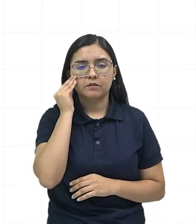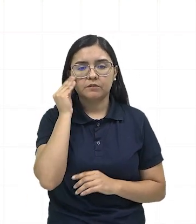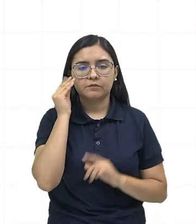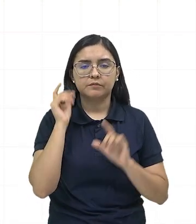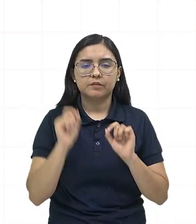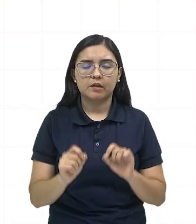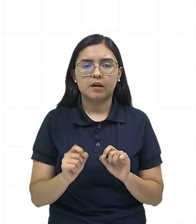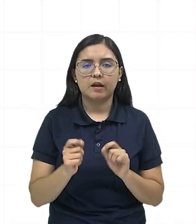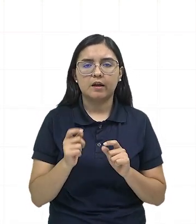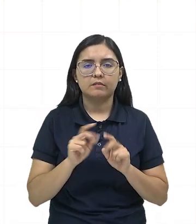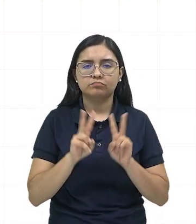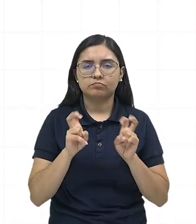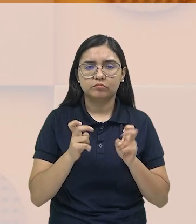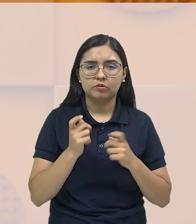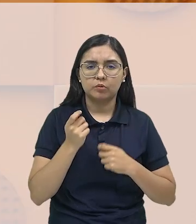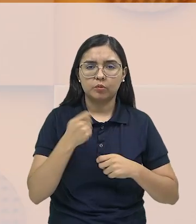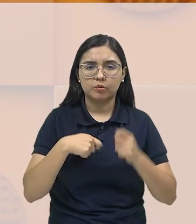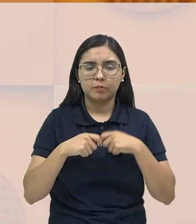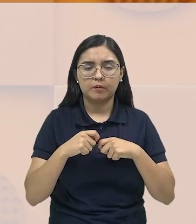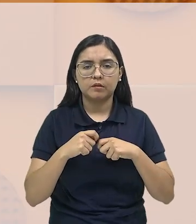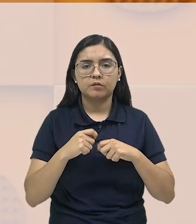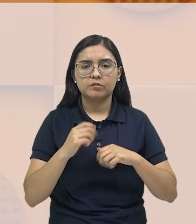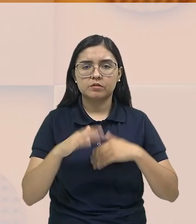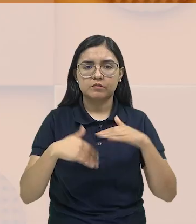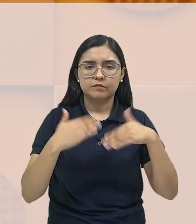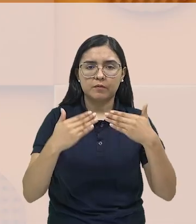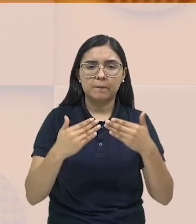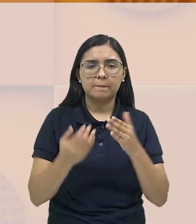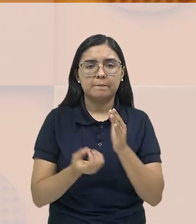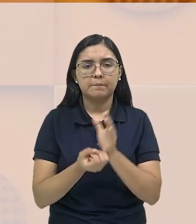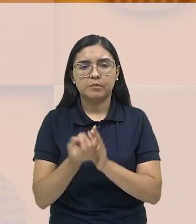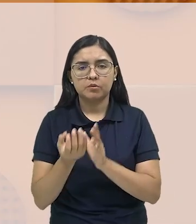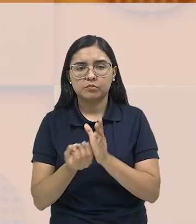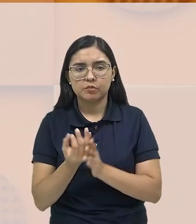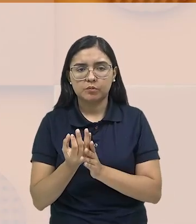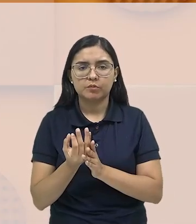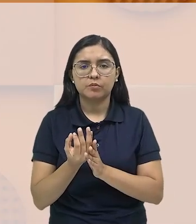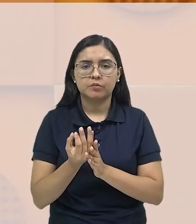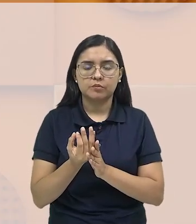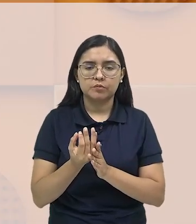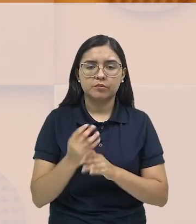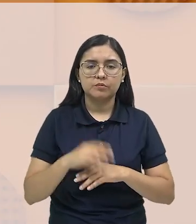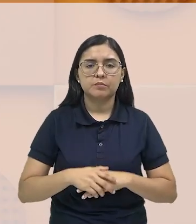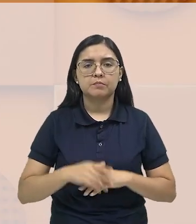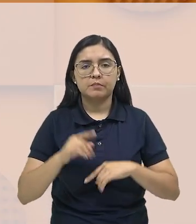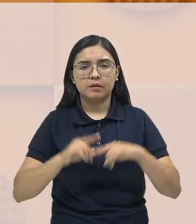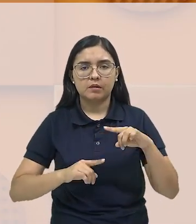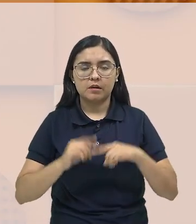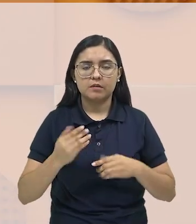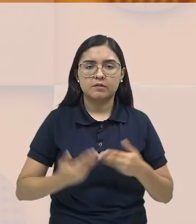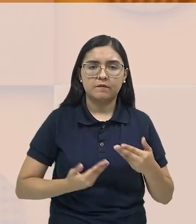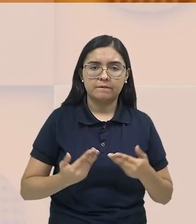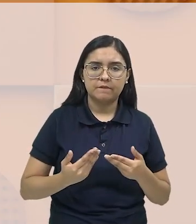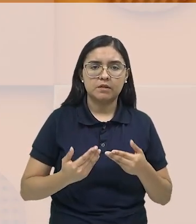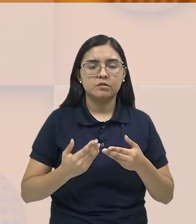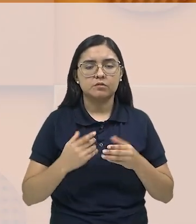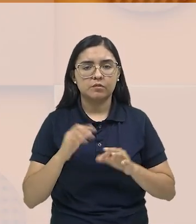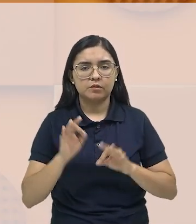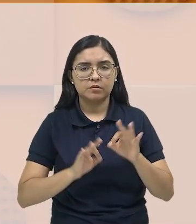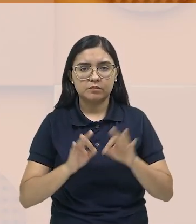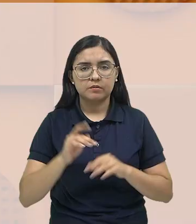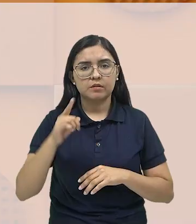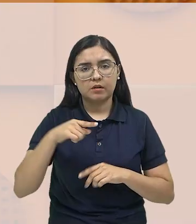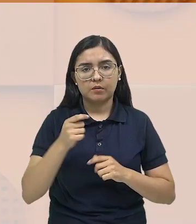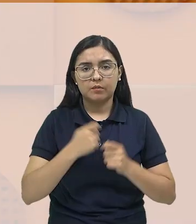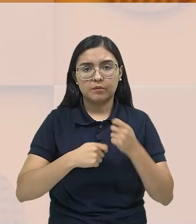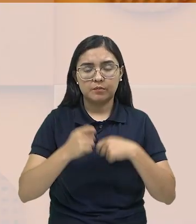questão econômica, né, ou seja, do desenvolvimento, produção, distribuição de bens e serviços, né, que é o que a gente chama de